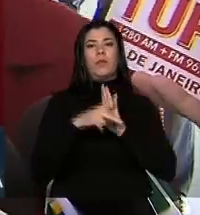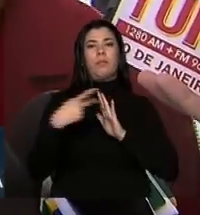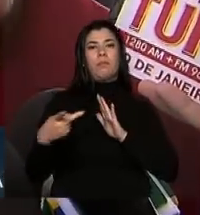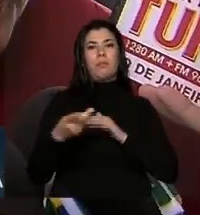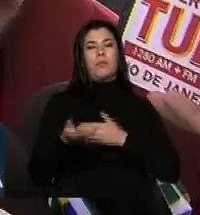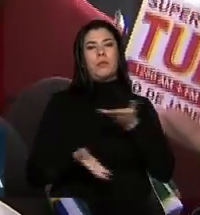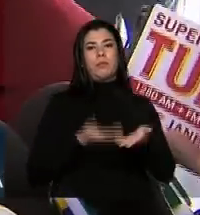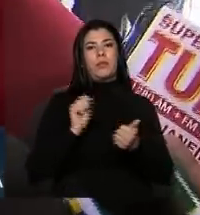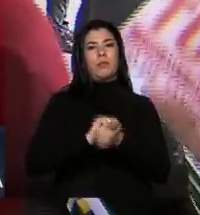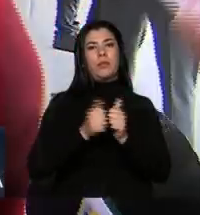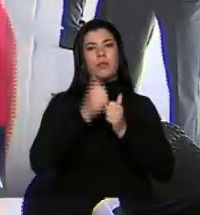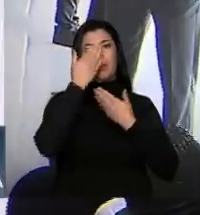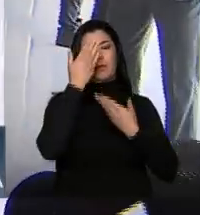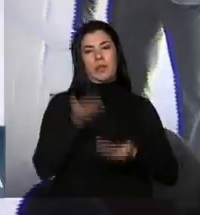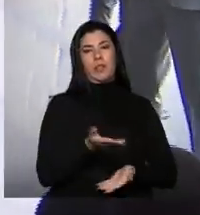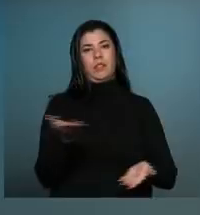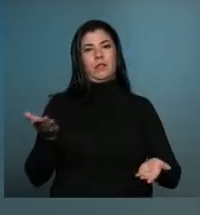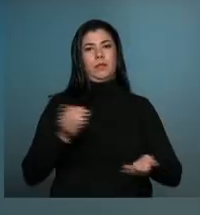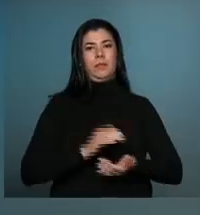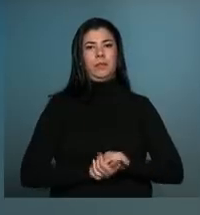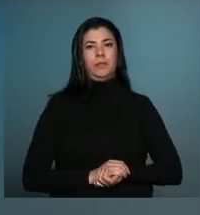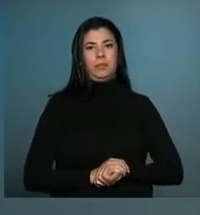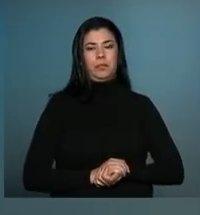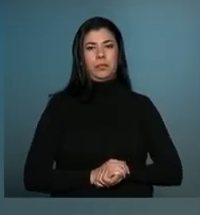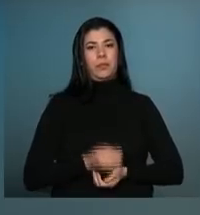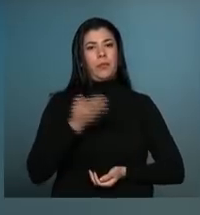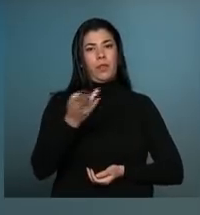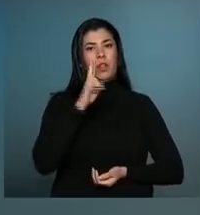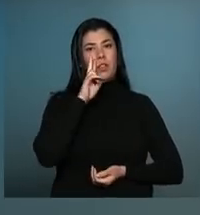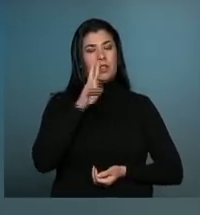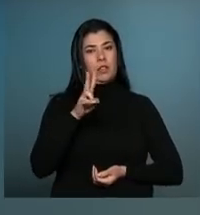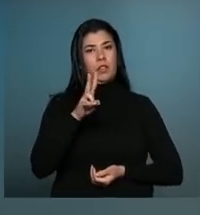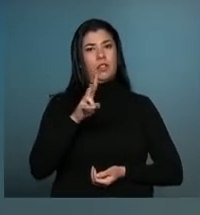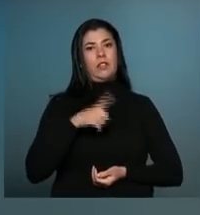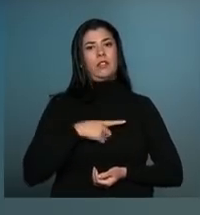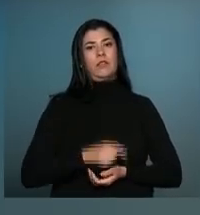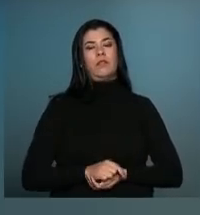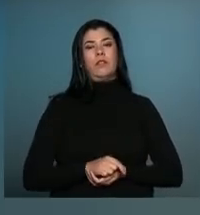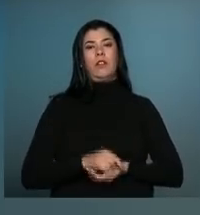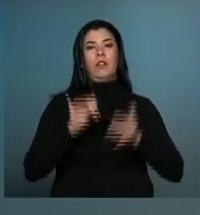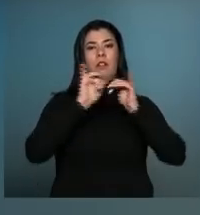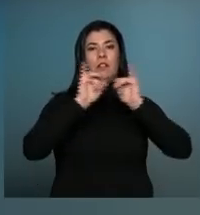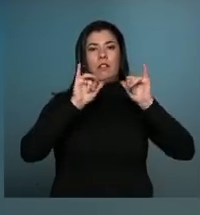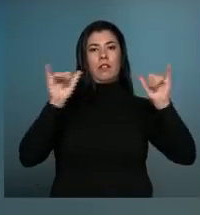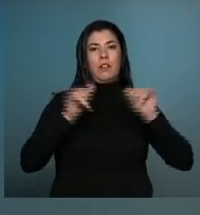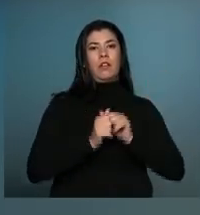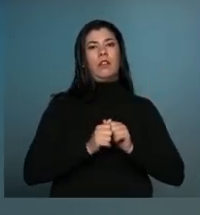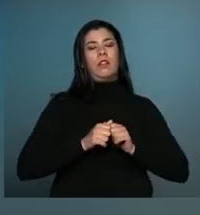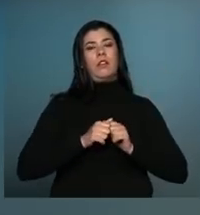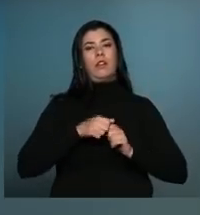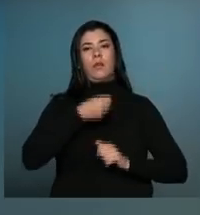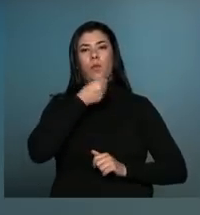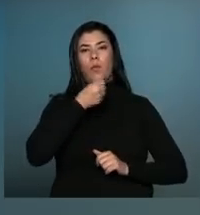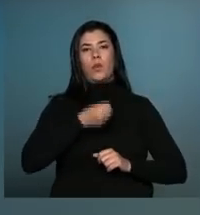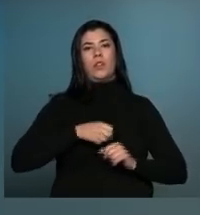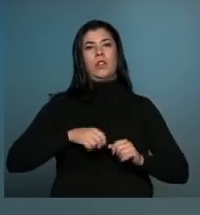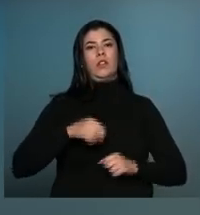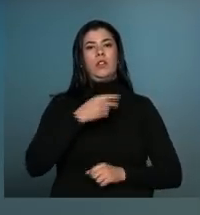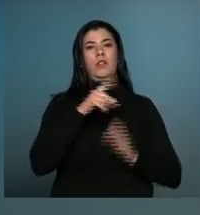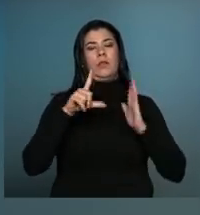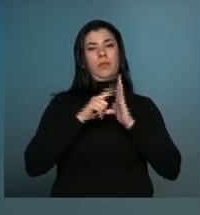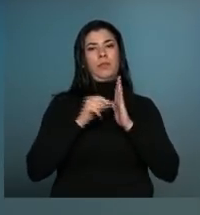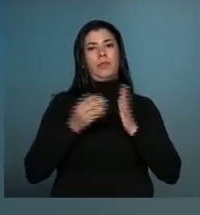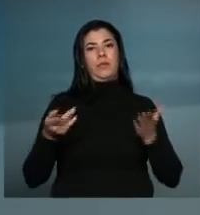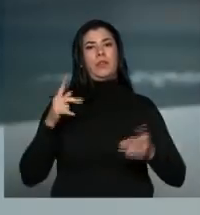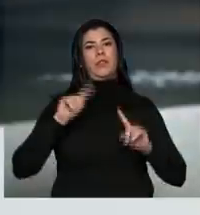entrem nos eixos. Obrigado. Essa foi a cerimônia de. Essa foi a declaração à imprensa da presidenta Dilma Rousseff no Palácio do